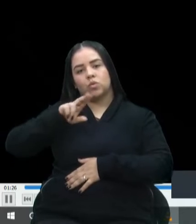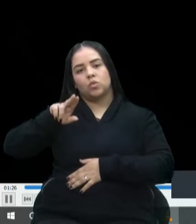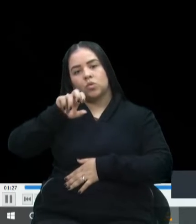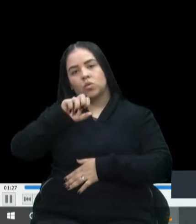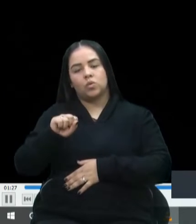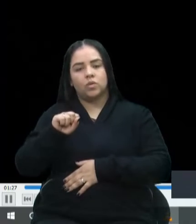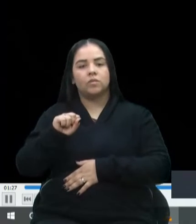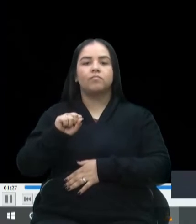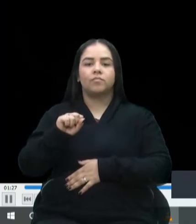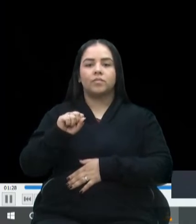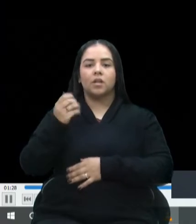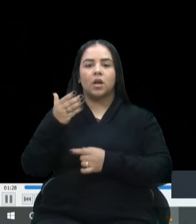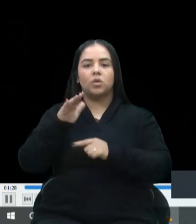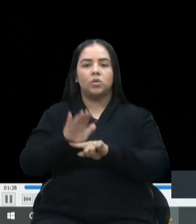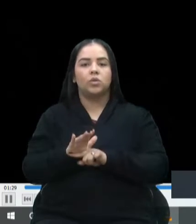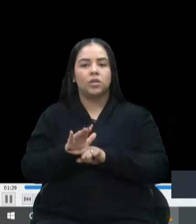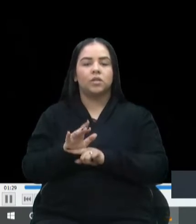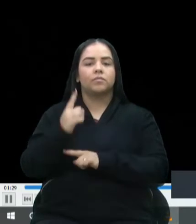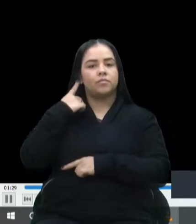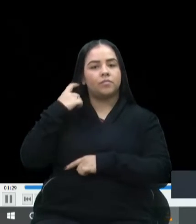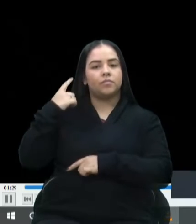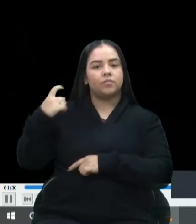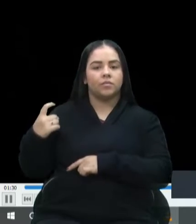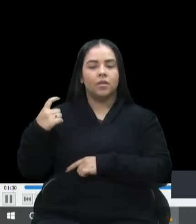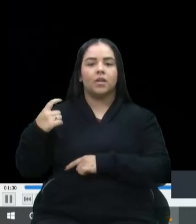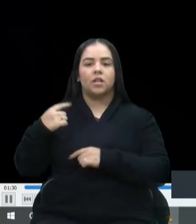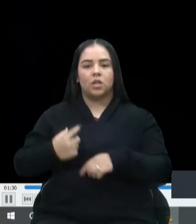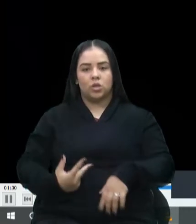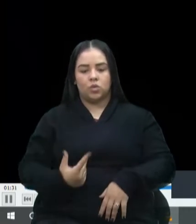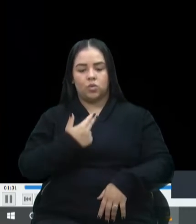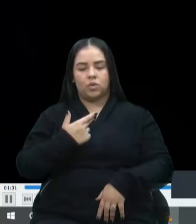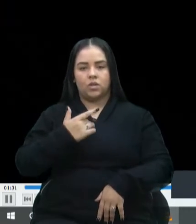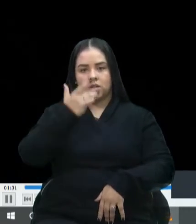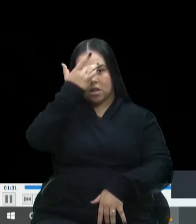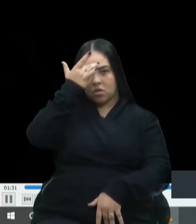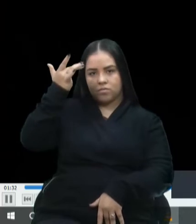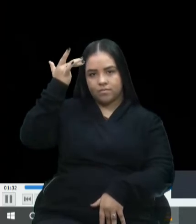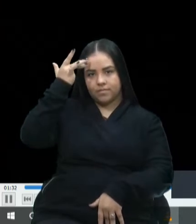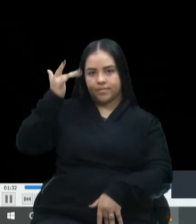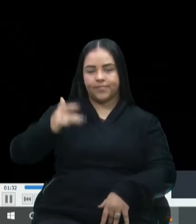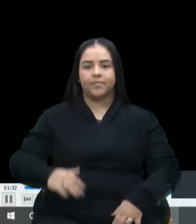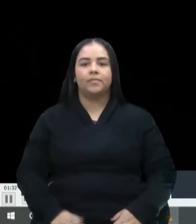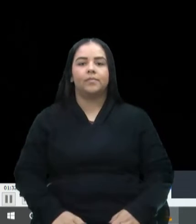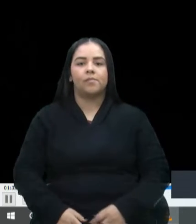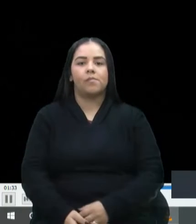saúde auditiva, internações clínicas, cirúrgicas e saúde mental.